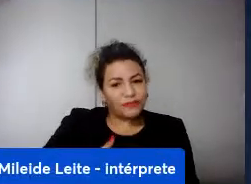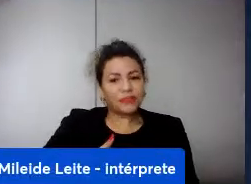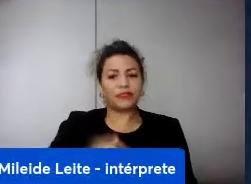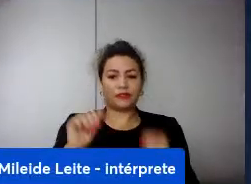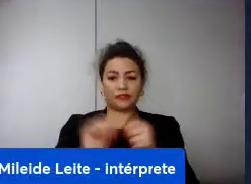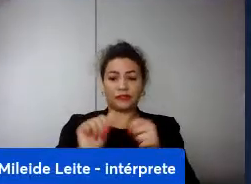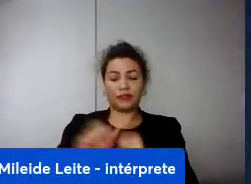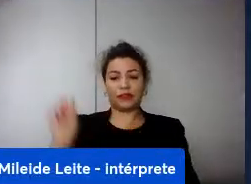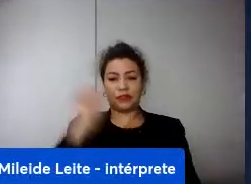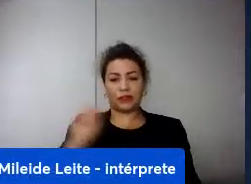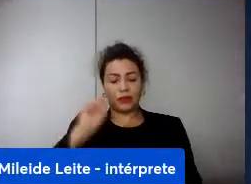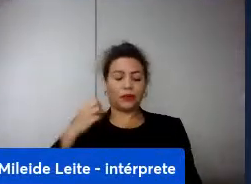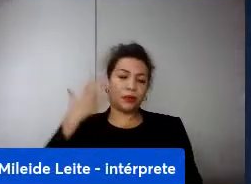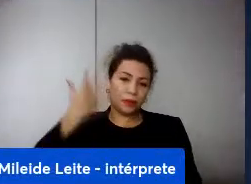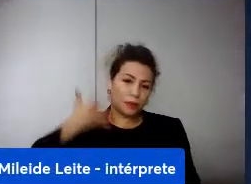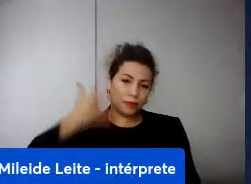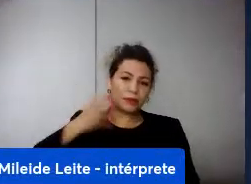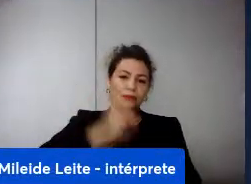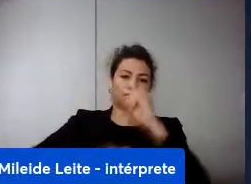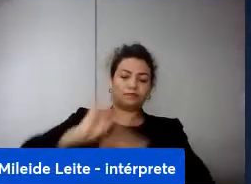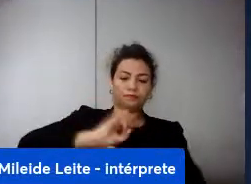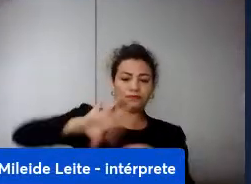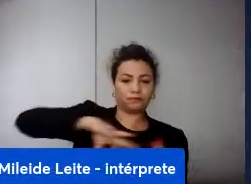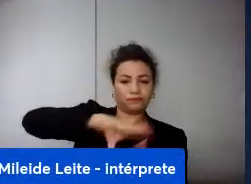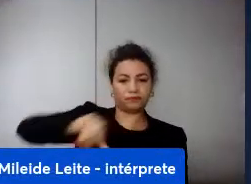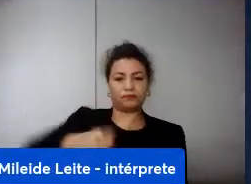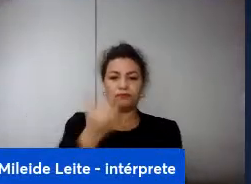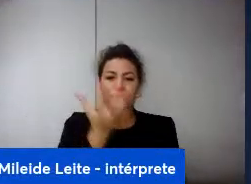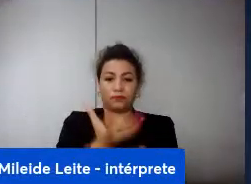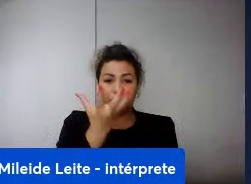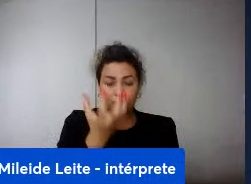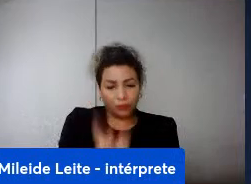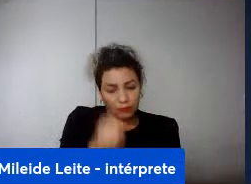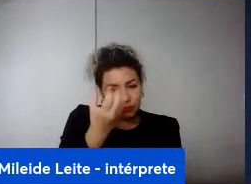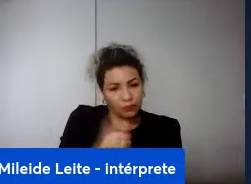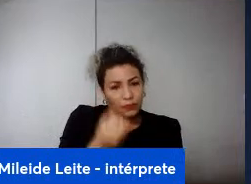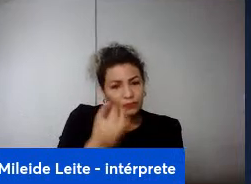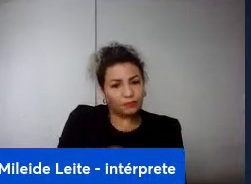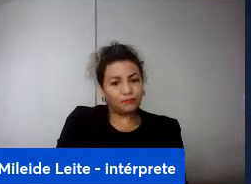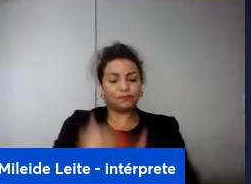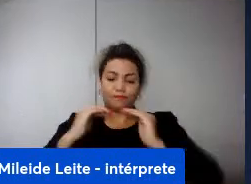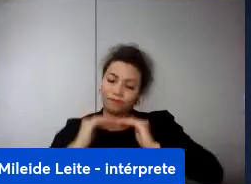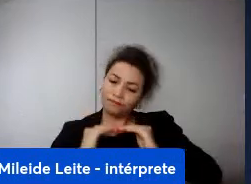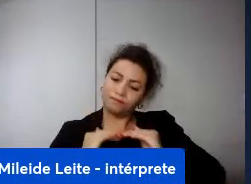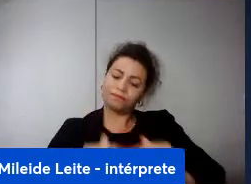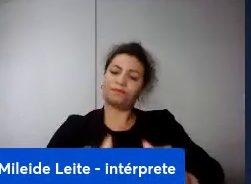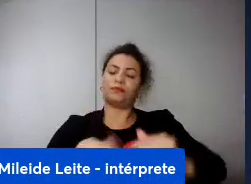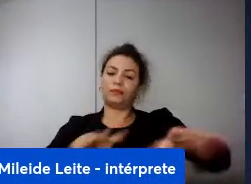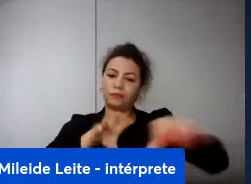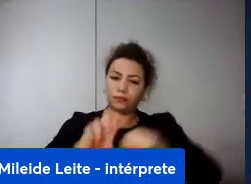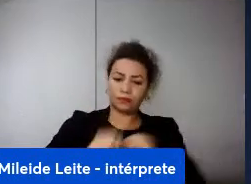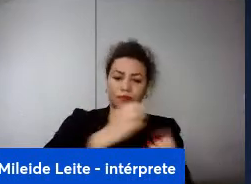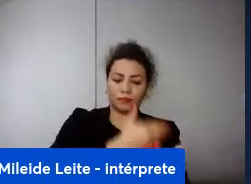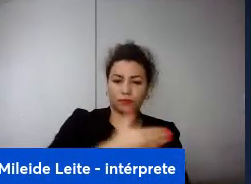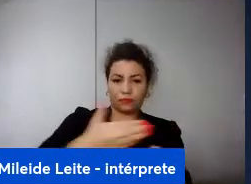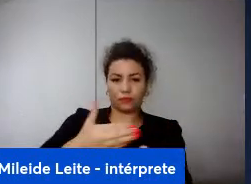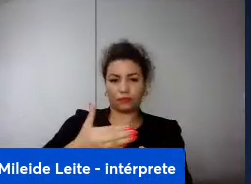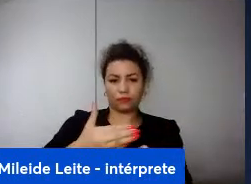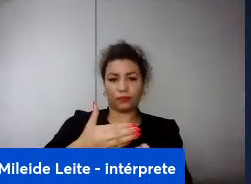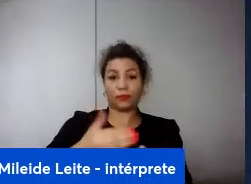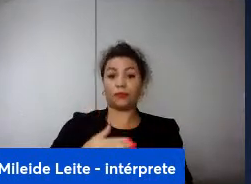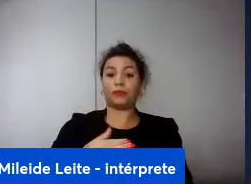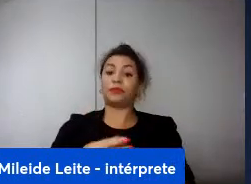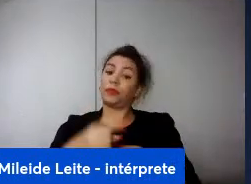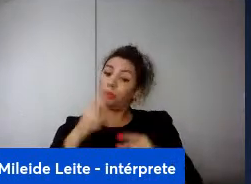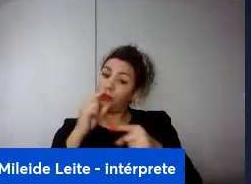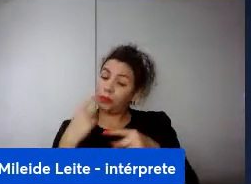a 8ª Jornada Internacional de Alfabetização por maior equidade na formação inicial. Por causa